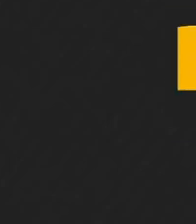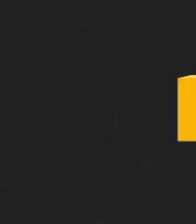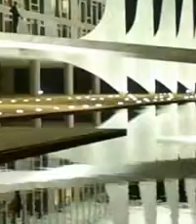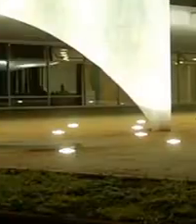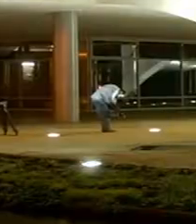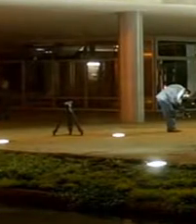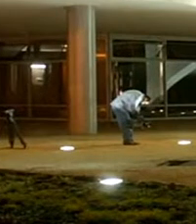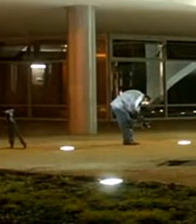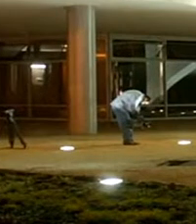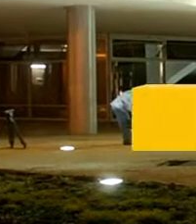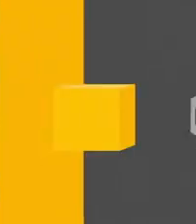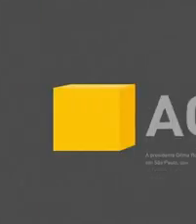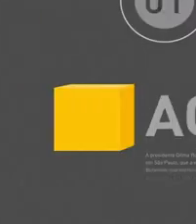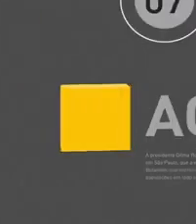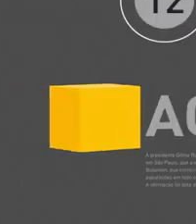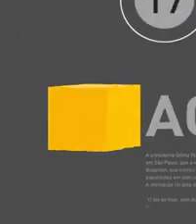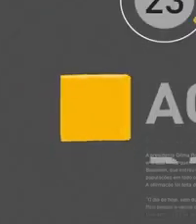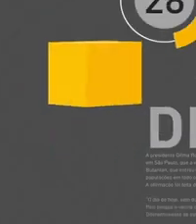ae